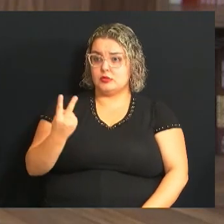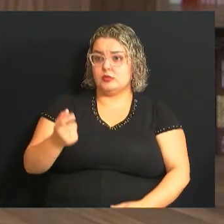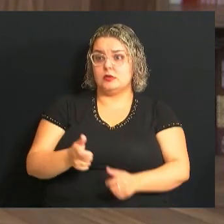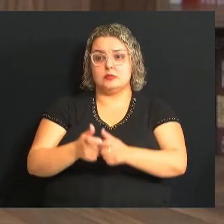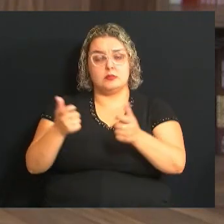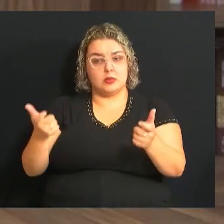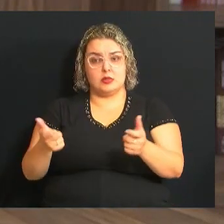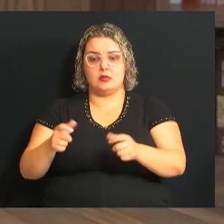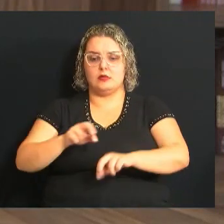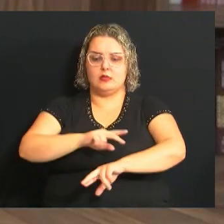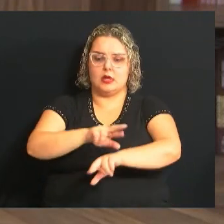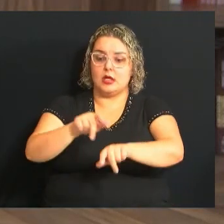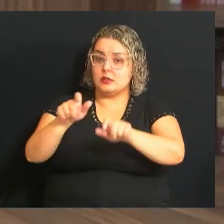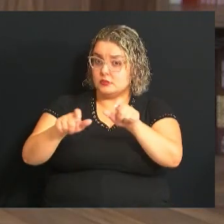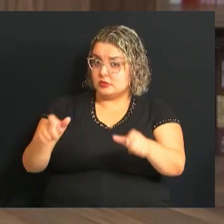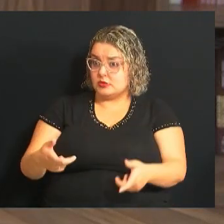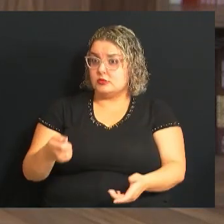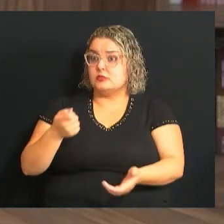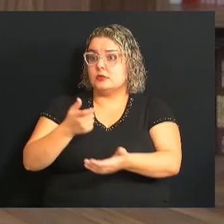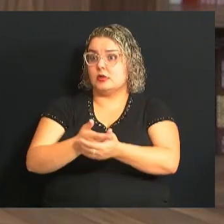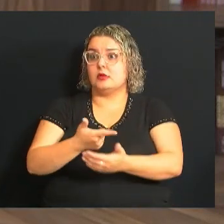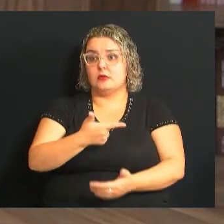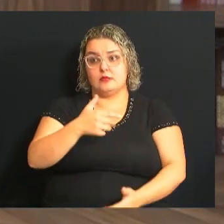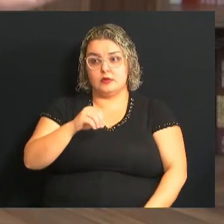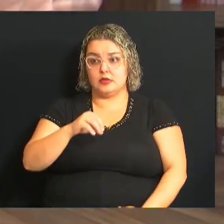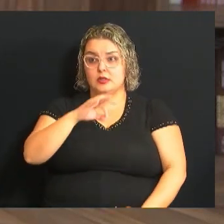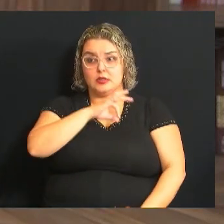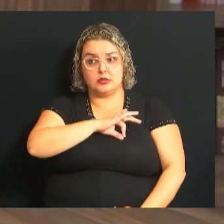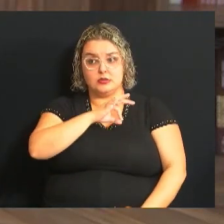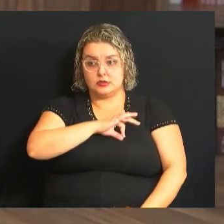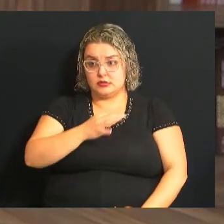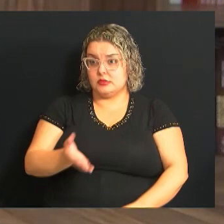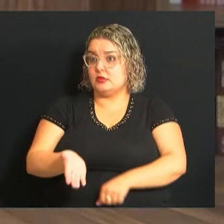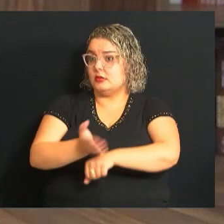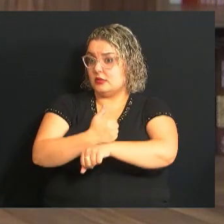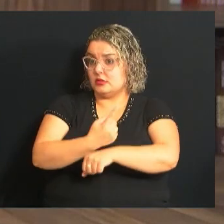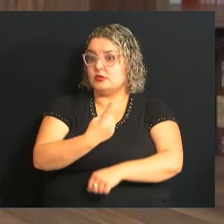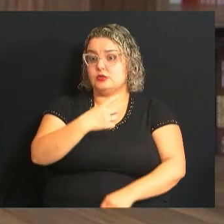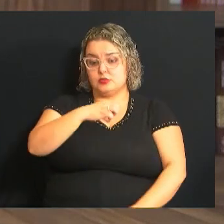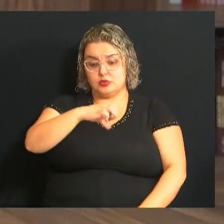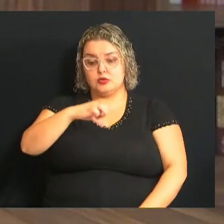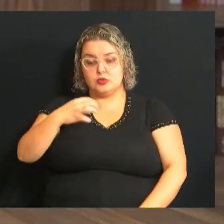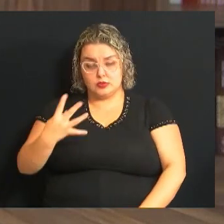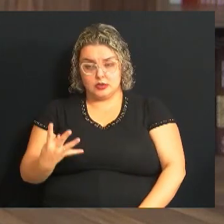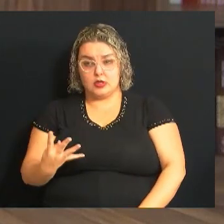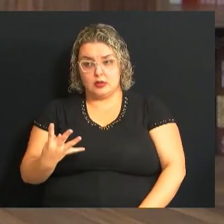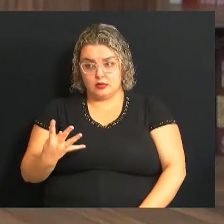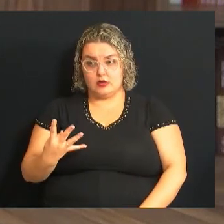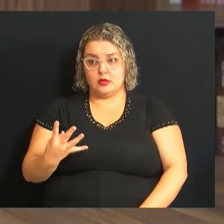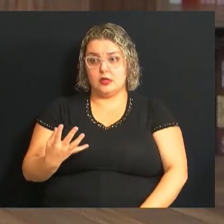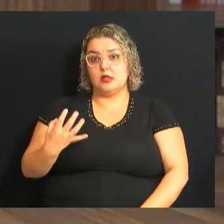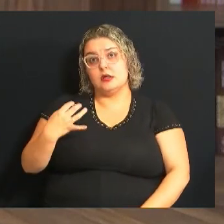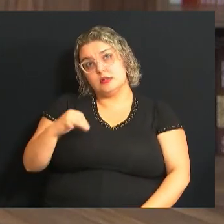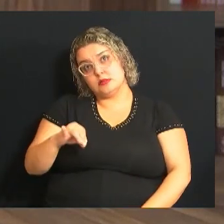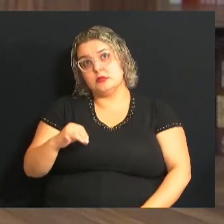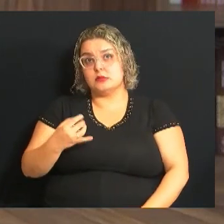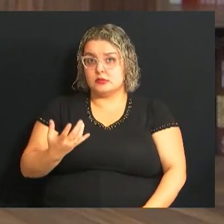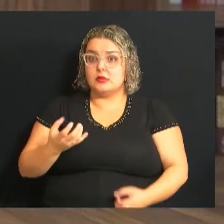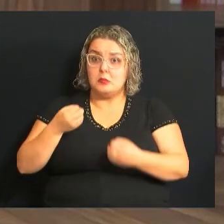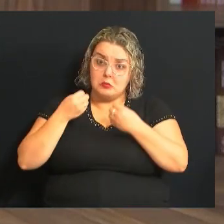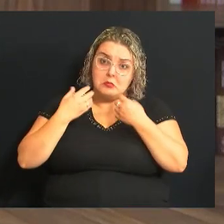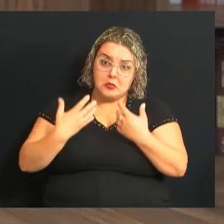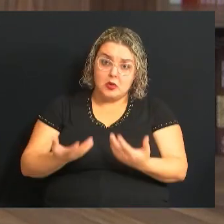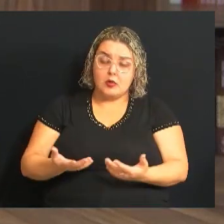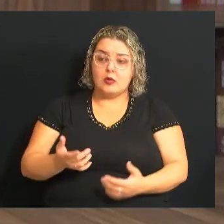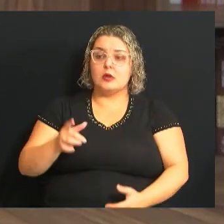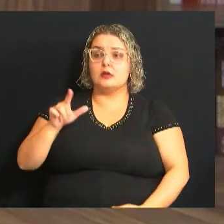pessoas contribuíam no valor de 20 salários mínimos anterior a 94, né, para ver se compensa. Depois analisar a